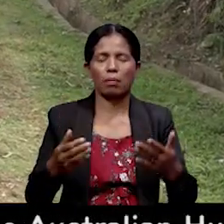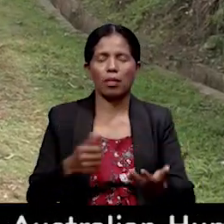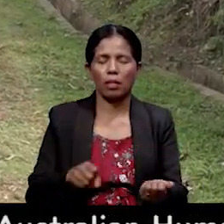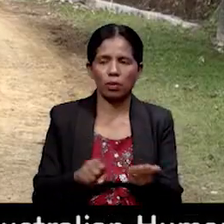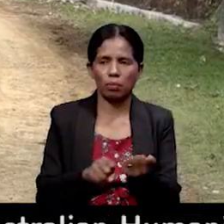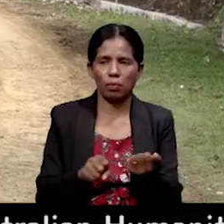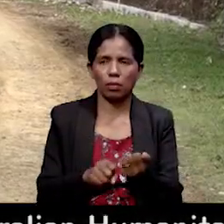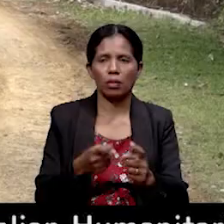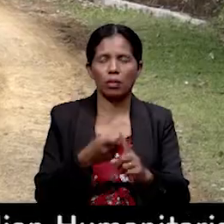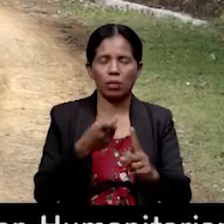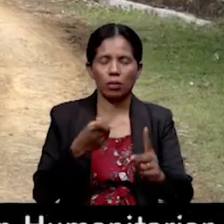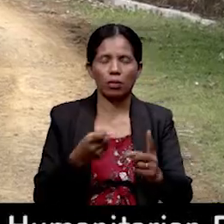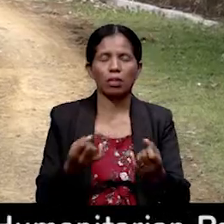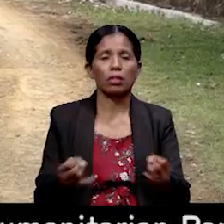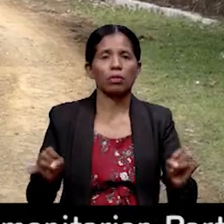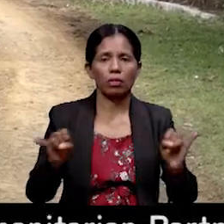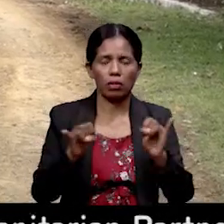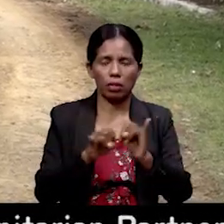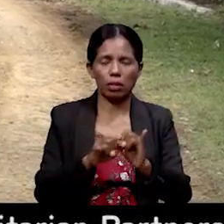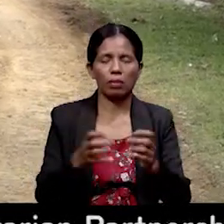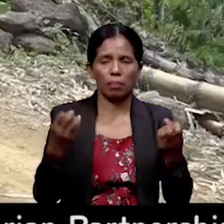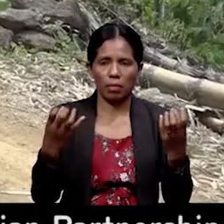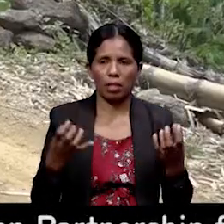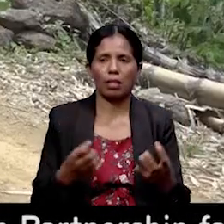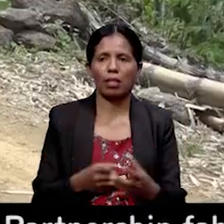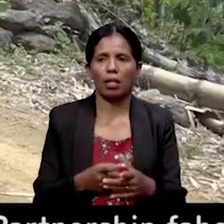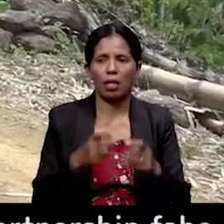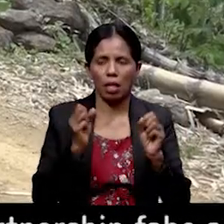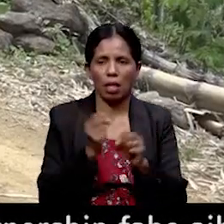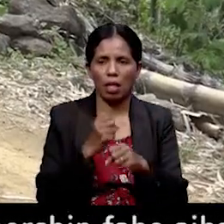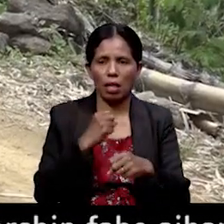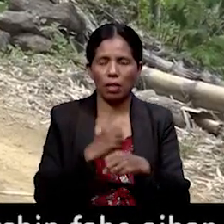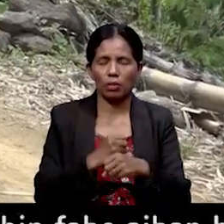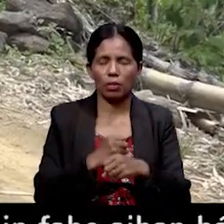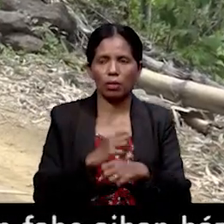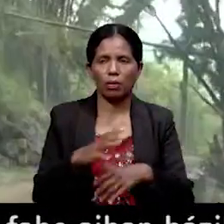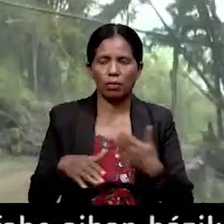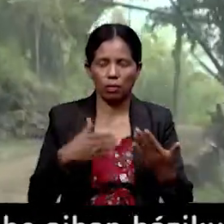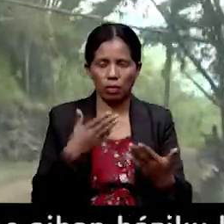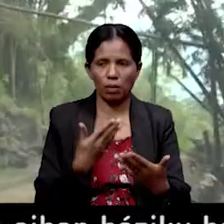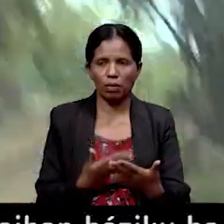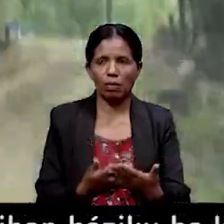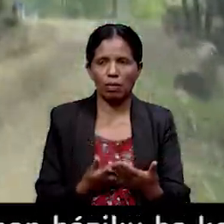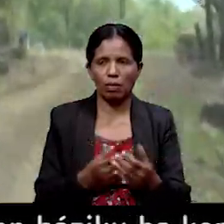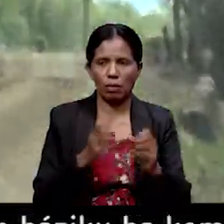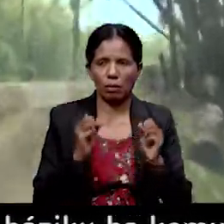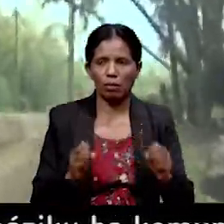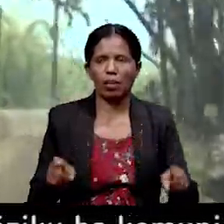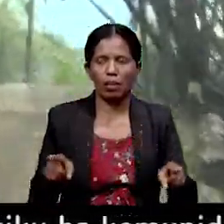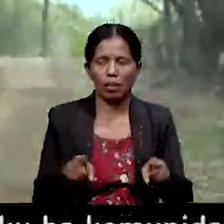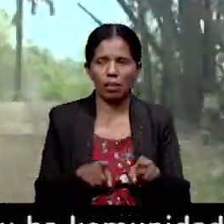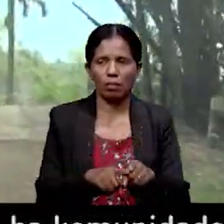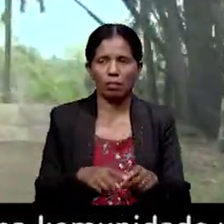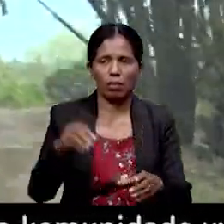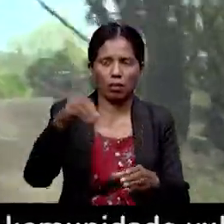por si instituição oi oien nebe makhalo but holy hotu belesai posivel